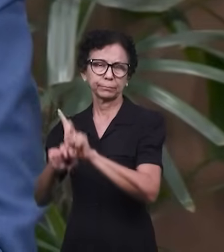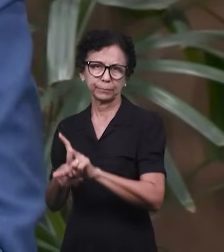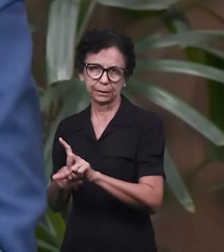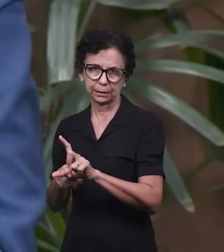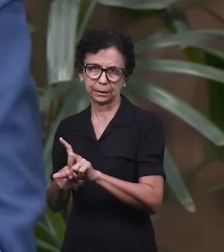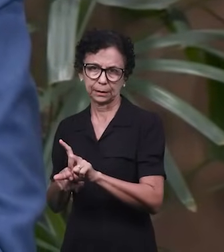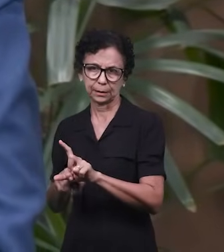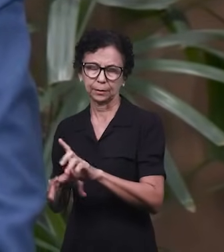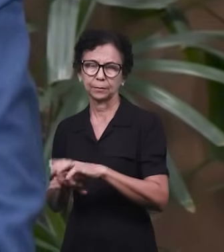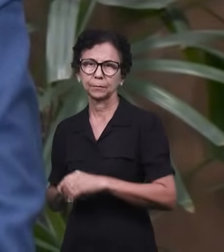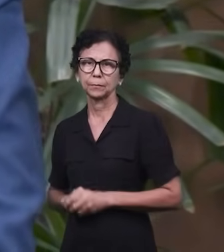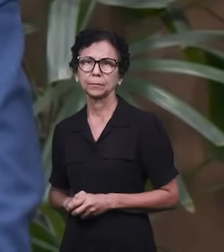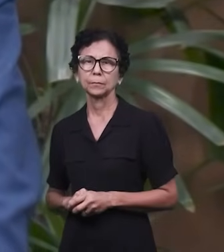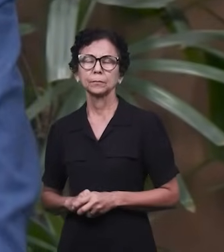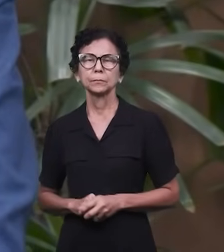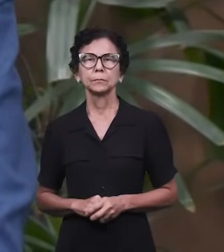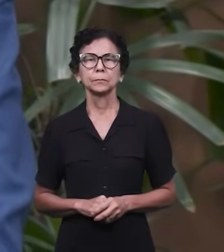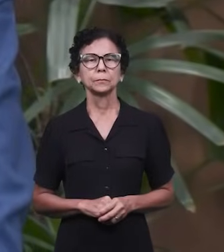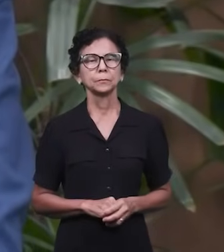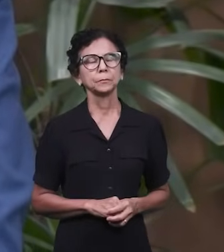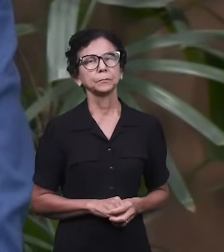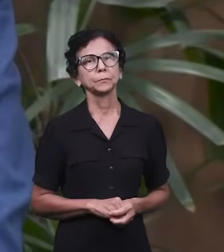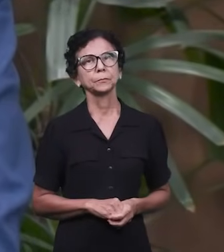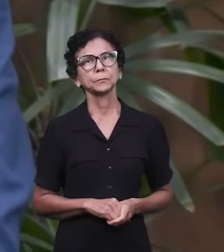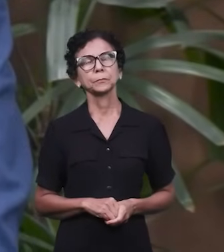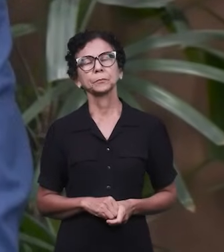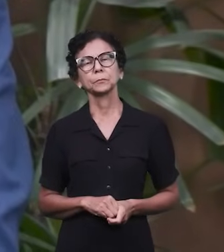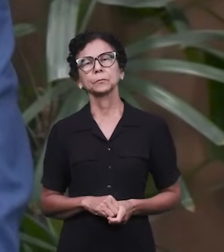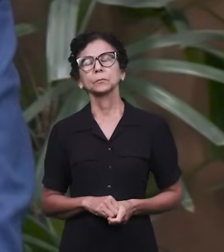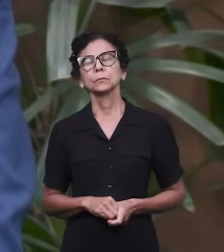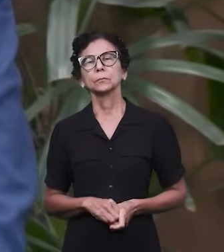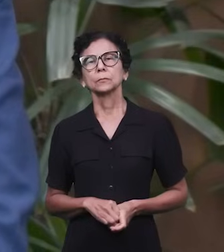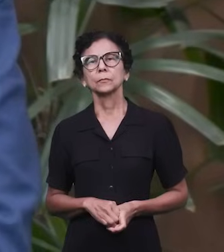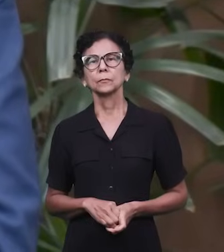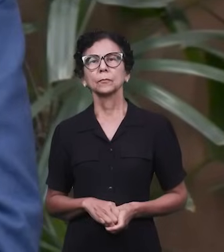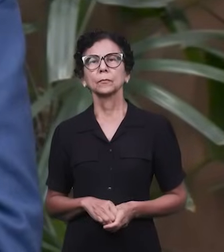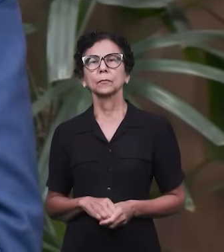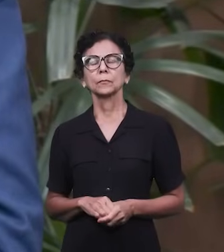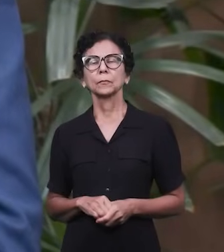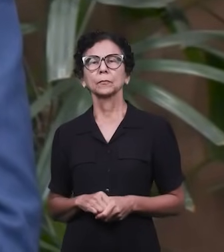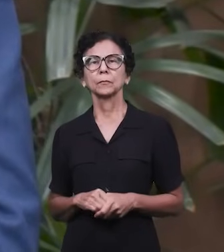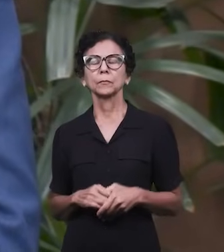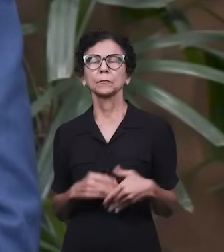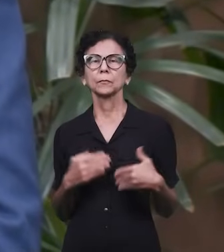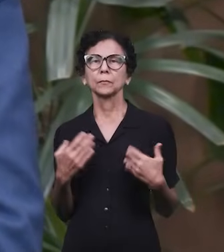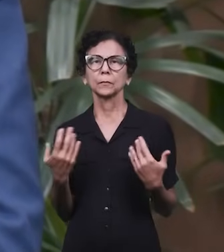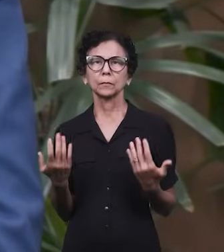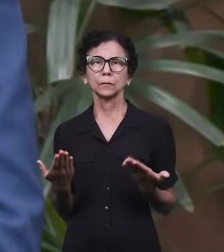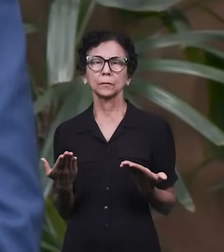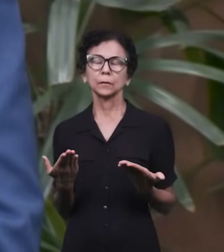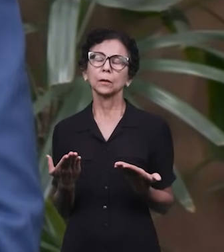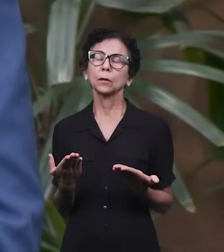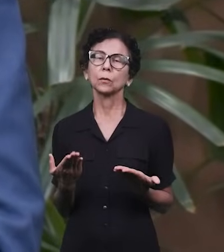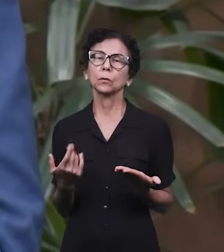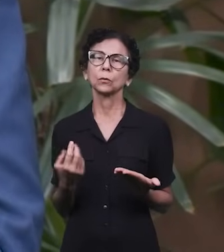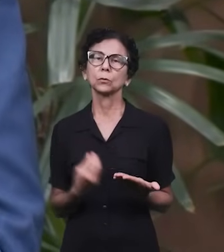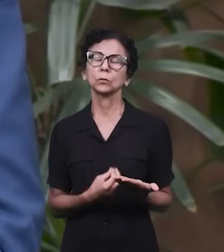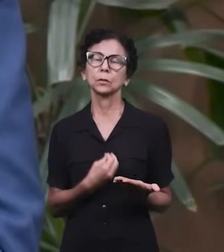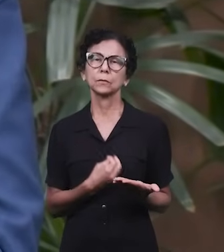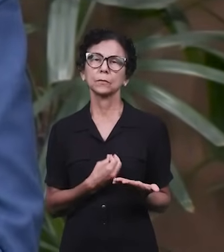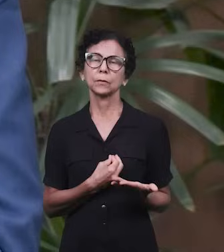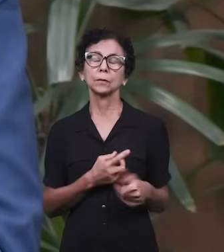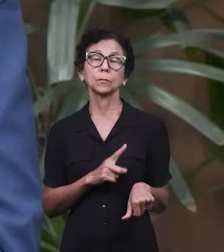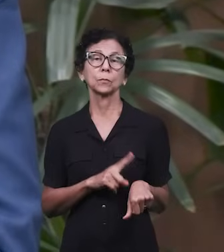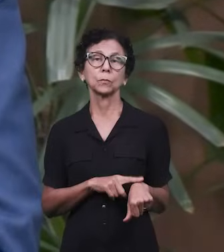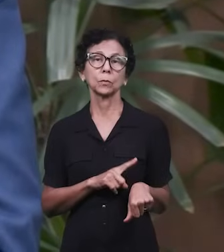assim, ela é muito grande. Então nós vivemos num mundo onde o saber notório ele